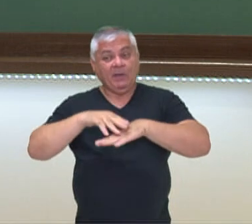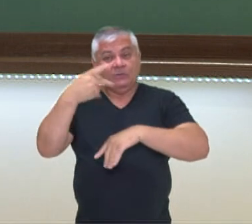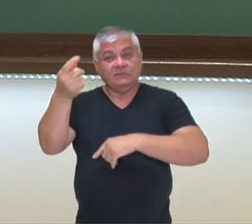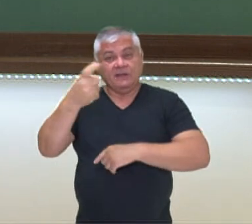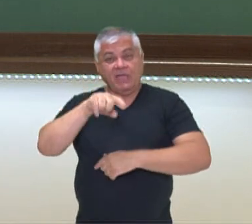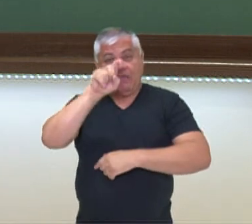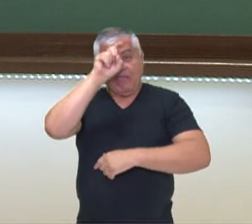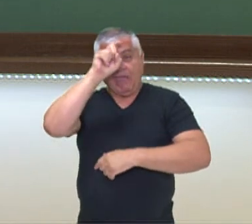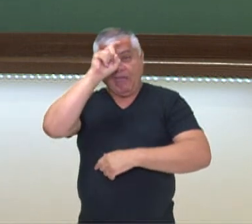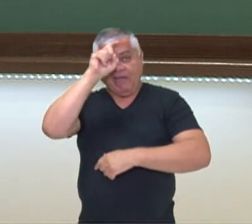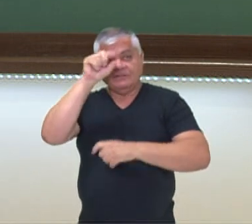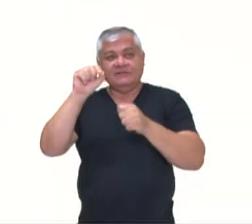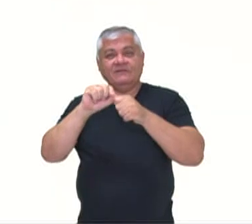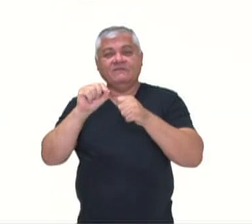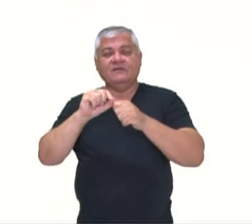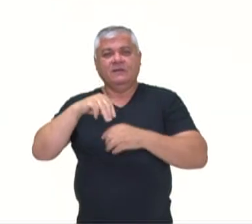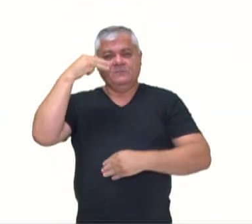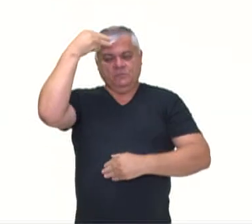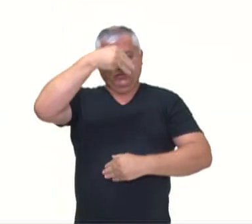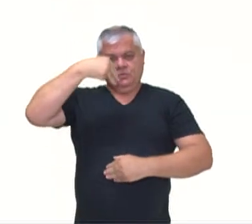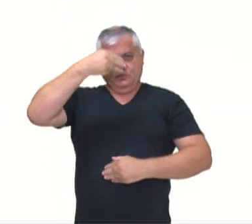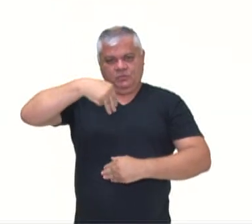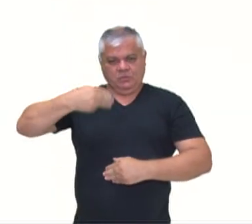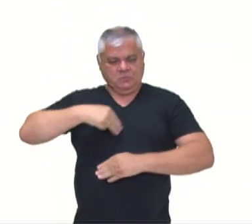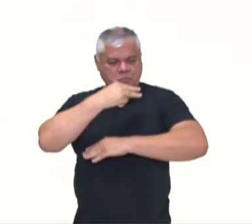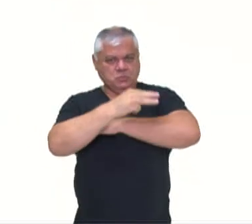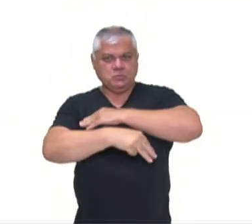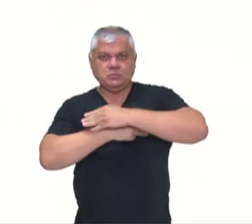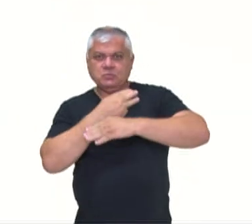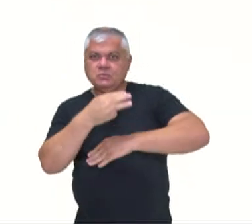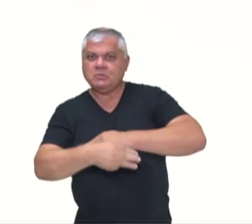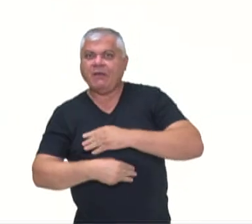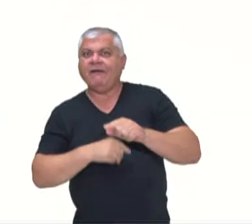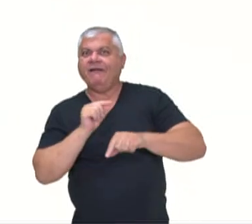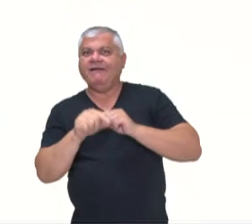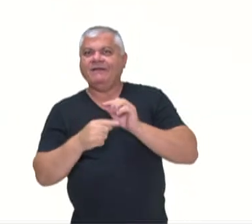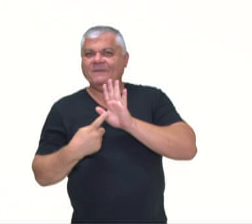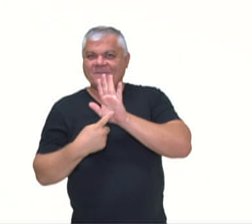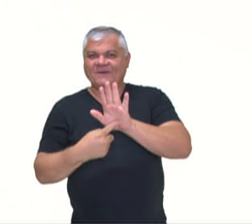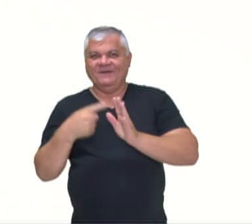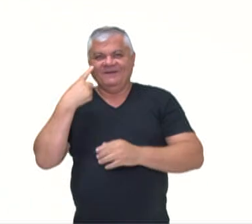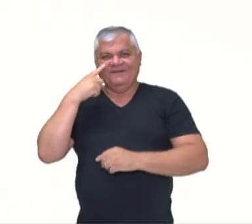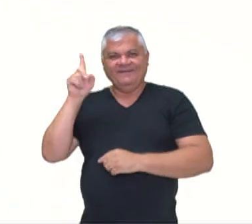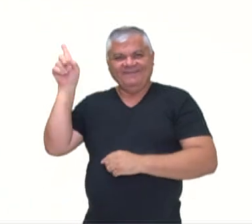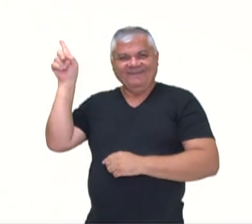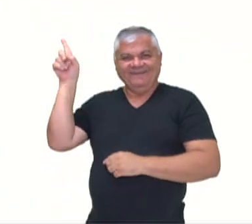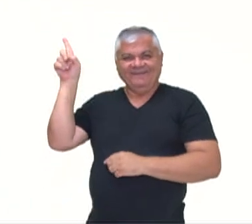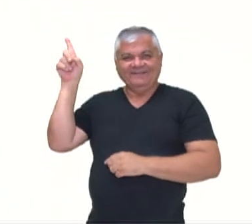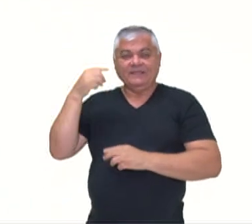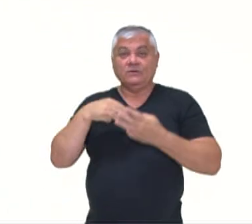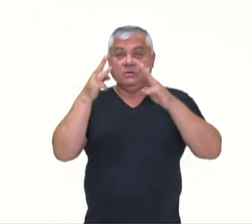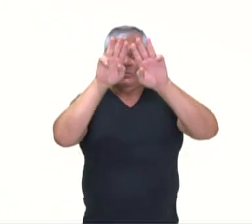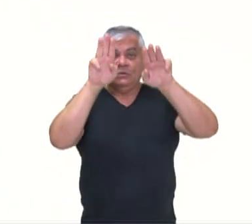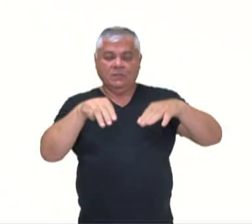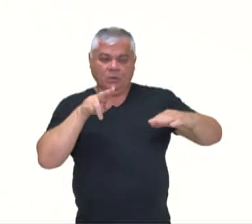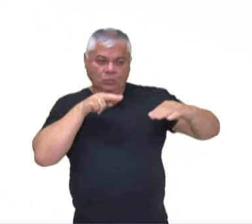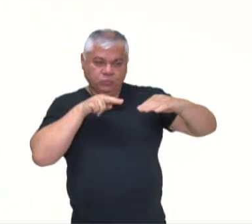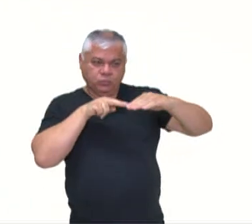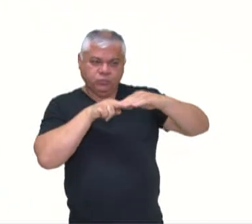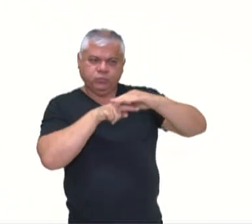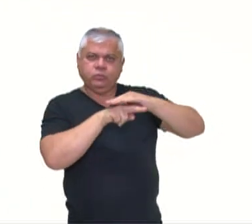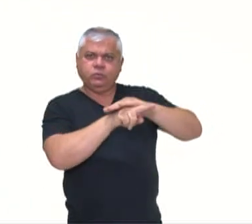aprimoraram muito, que era a arte da mumificação. O qual eu trago aqui para vocês uma múmia que está guardada em um museu. Perceba que eles até têm